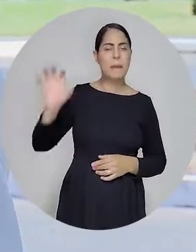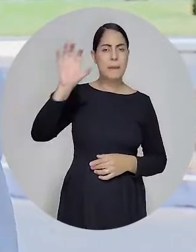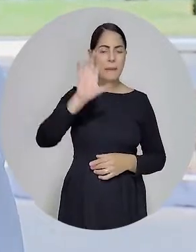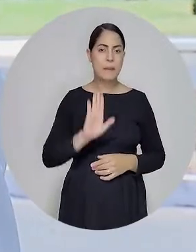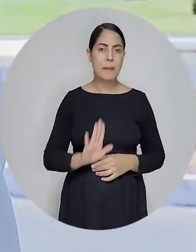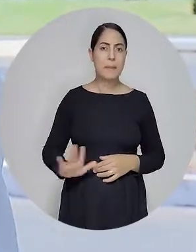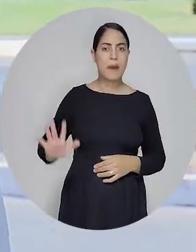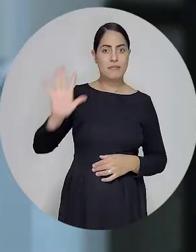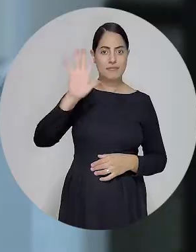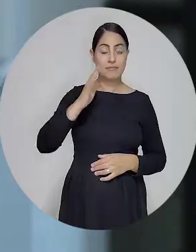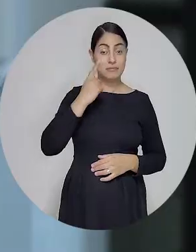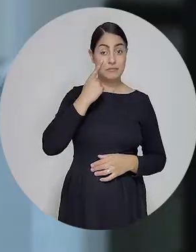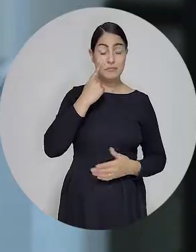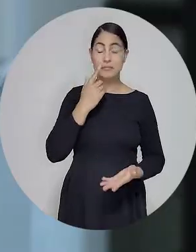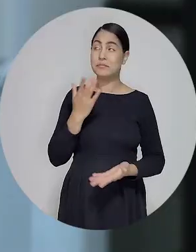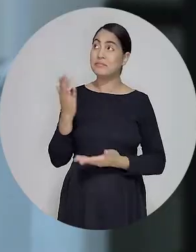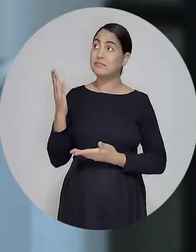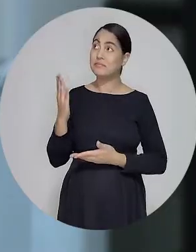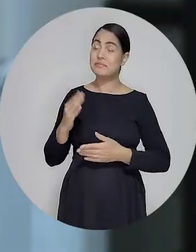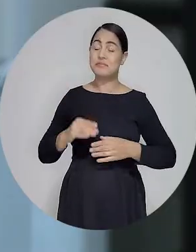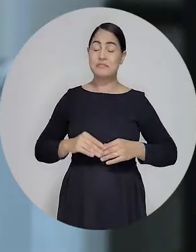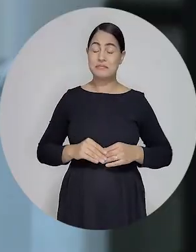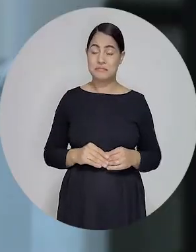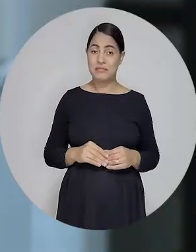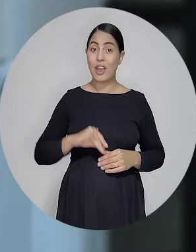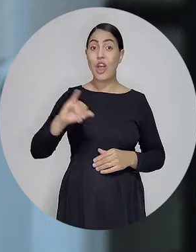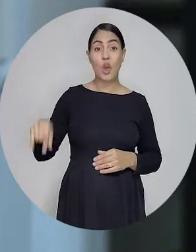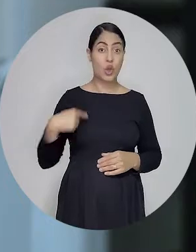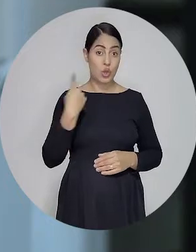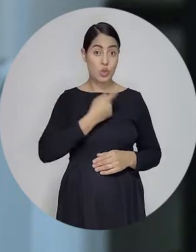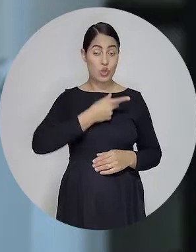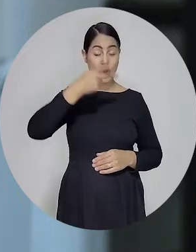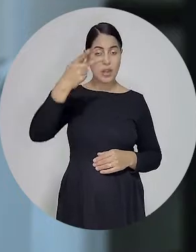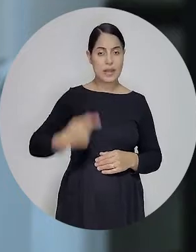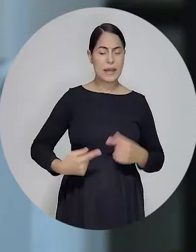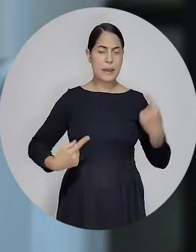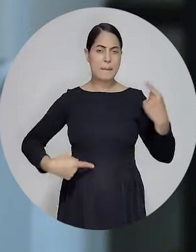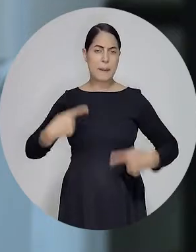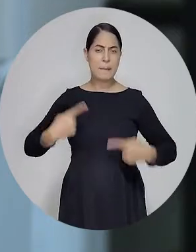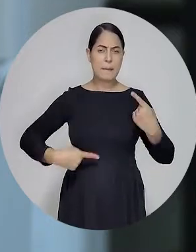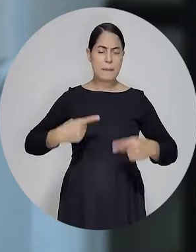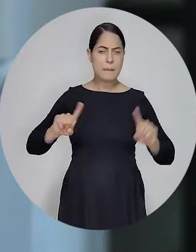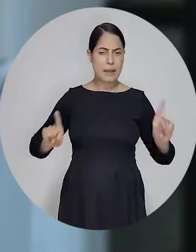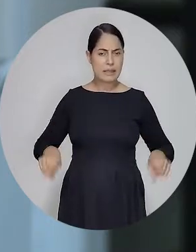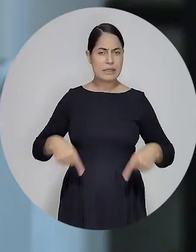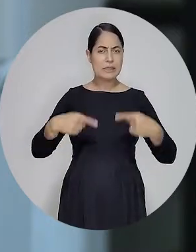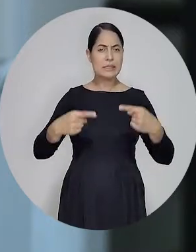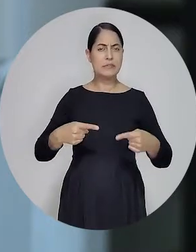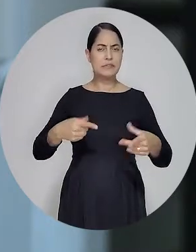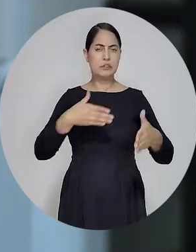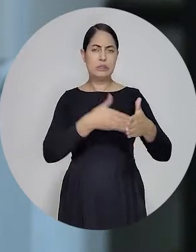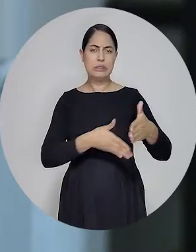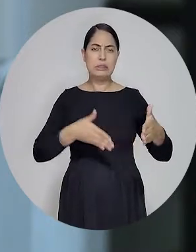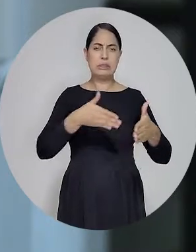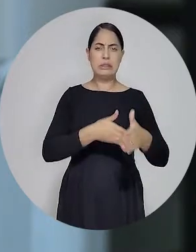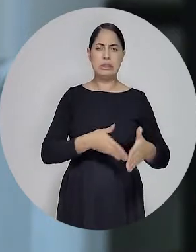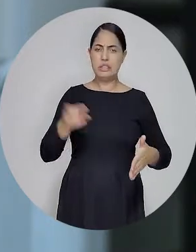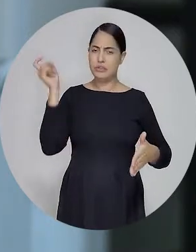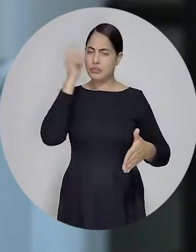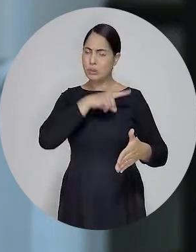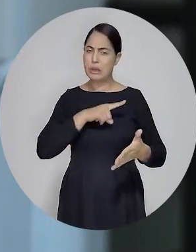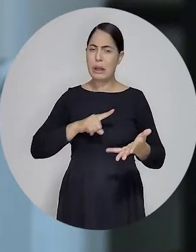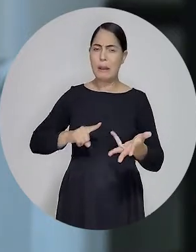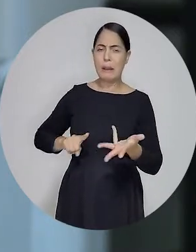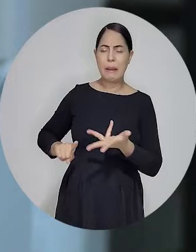seccionais. Confira. Nós nos reunimos para debater sobre os nossos desafios, nossas oportunidades, os obstáculos